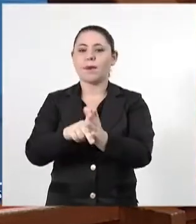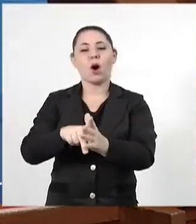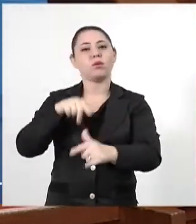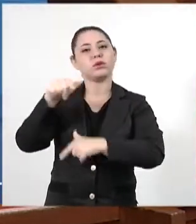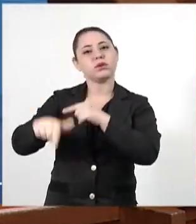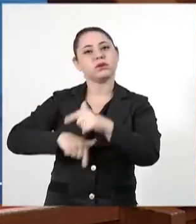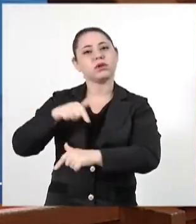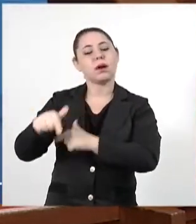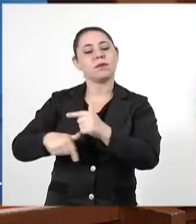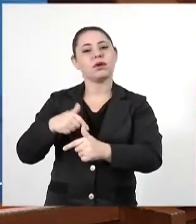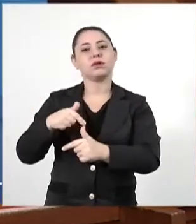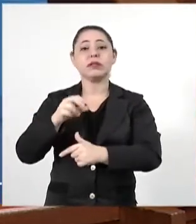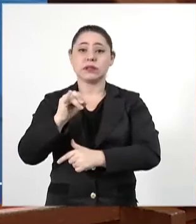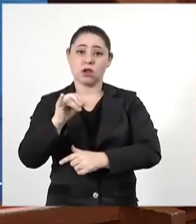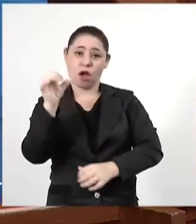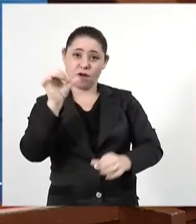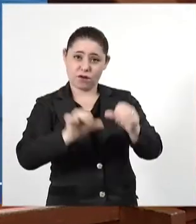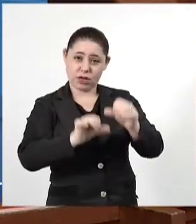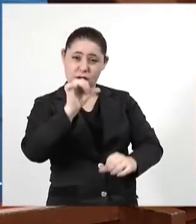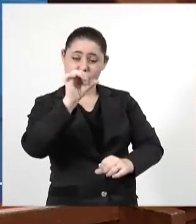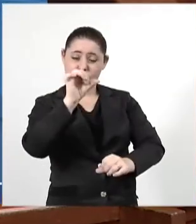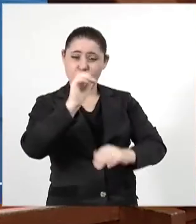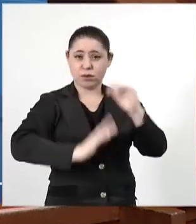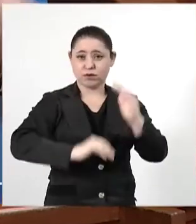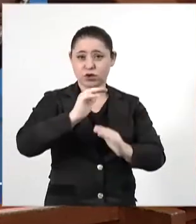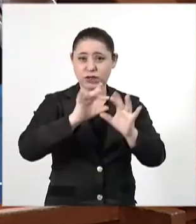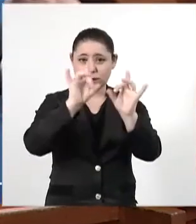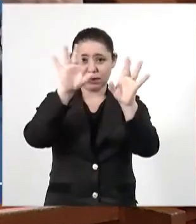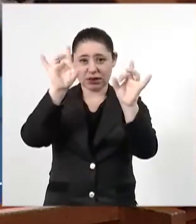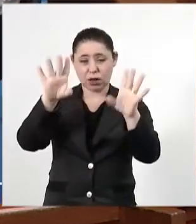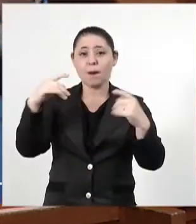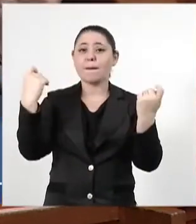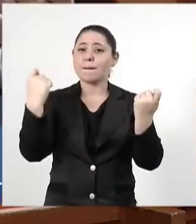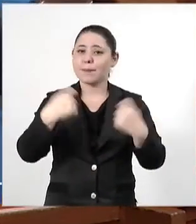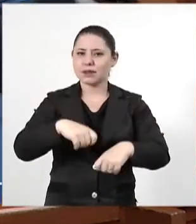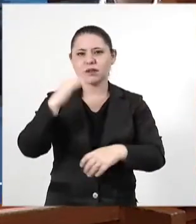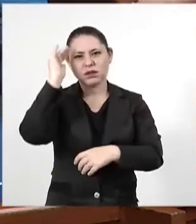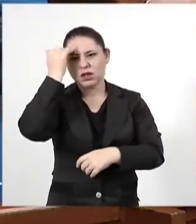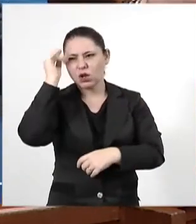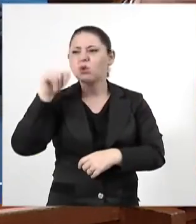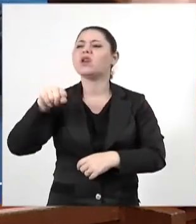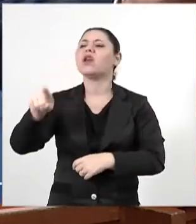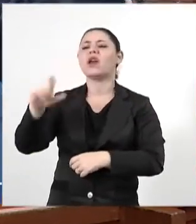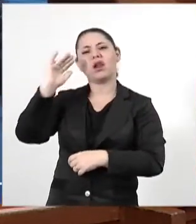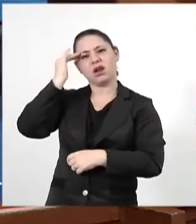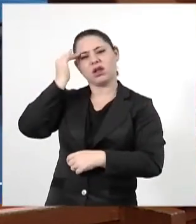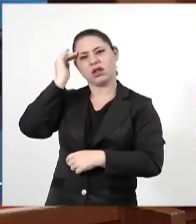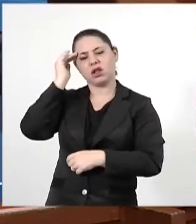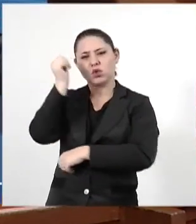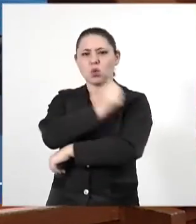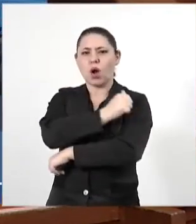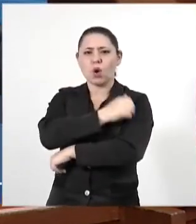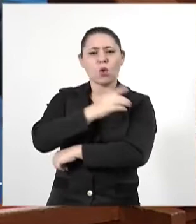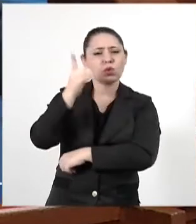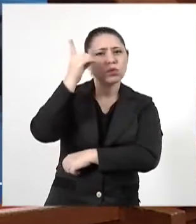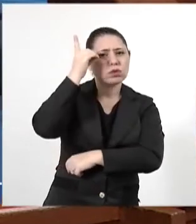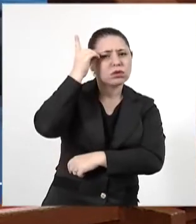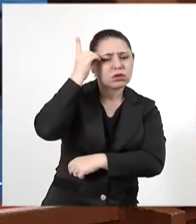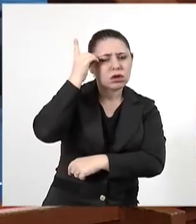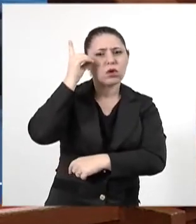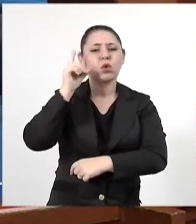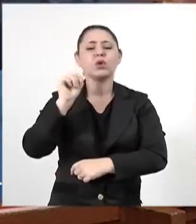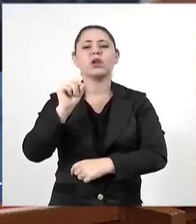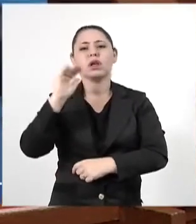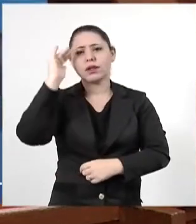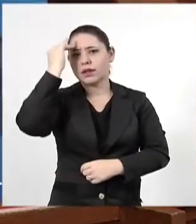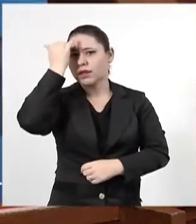atuação. Se eu quero avaliar um profissional da área especial, eu preciso de entender o que ele entende do aluno Down, o que ele